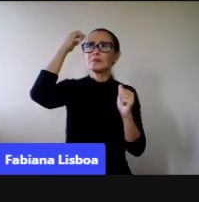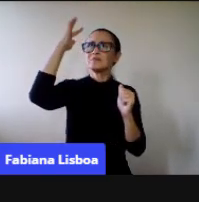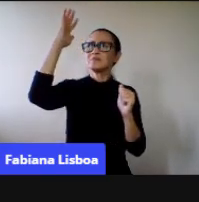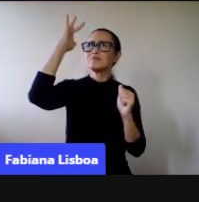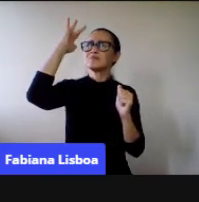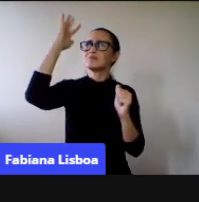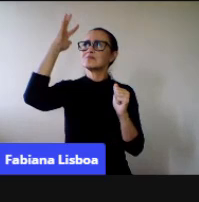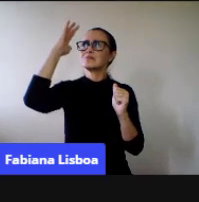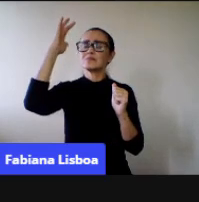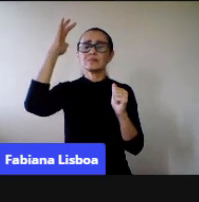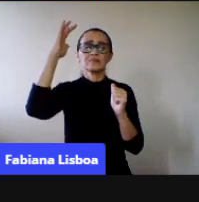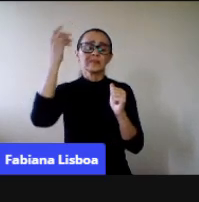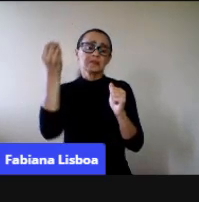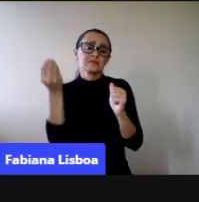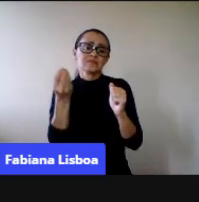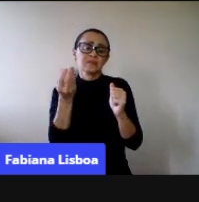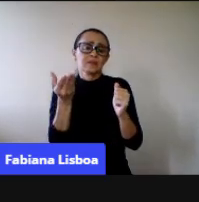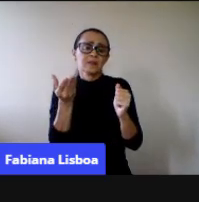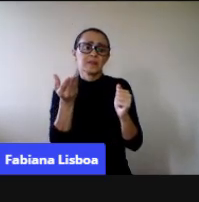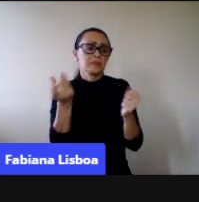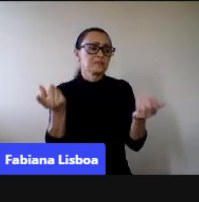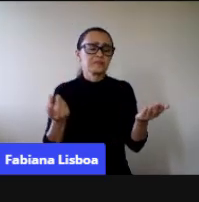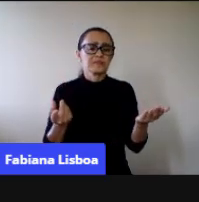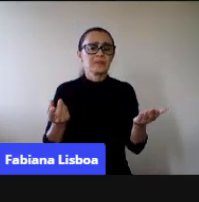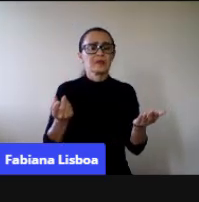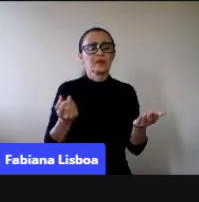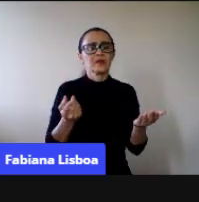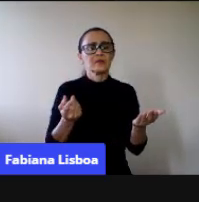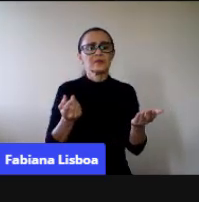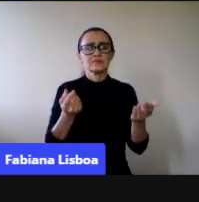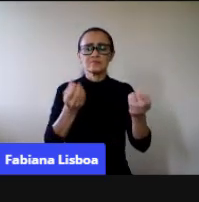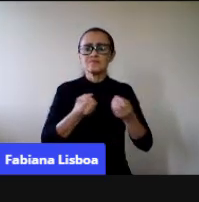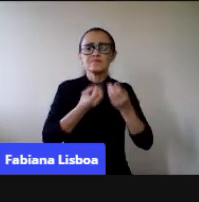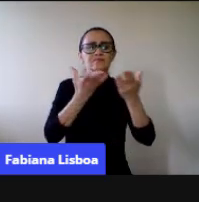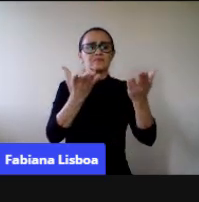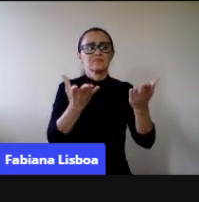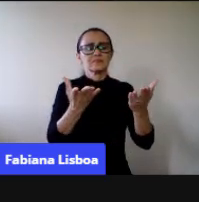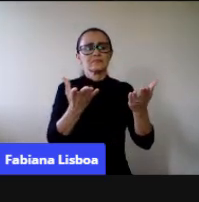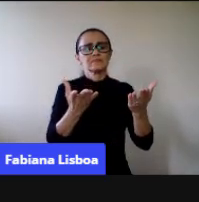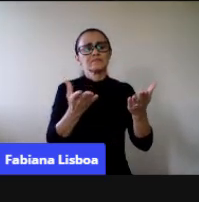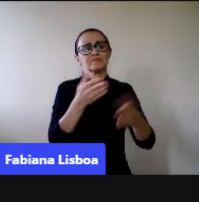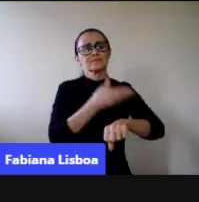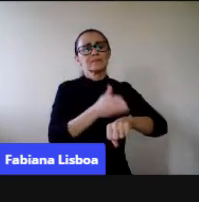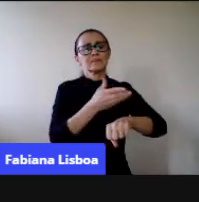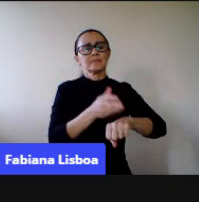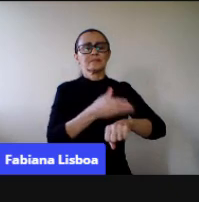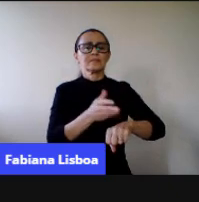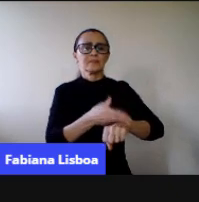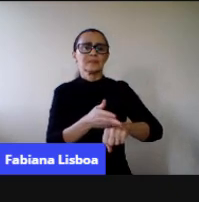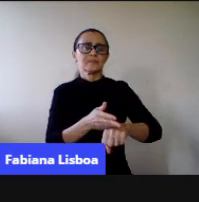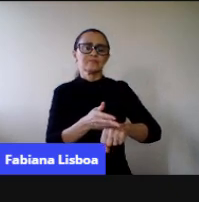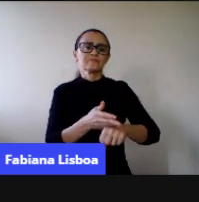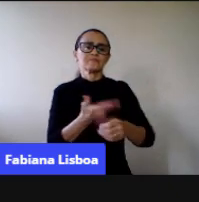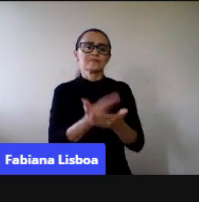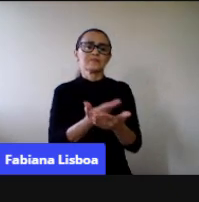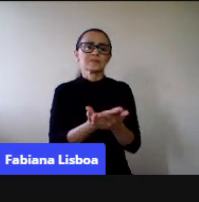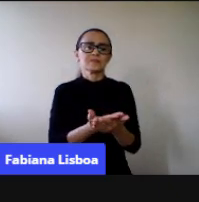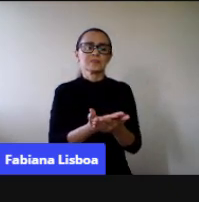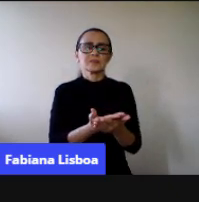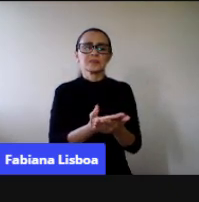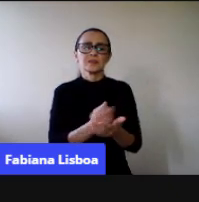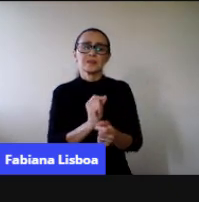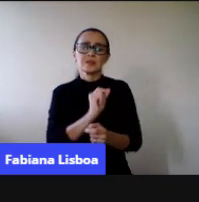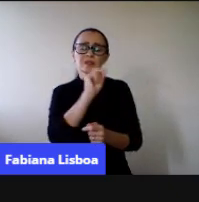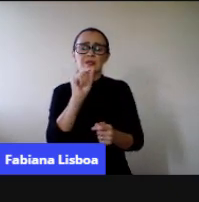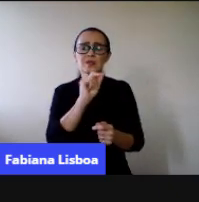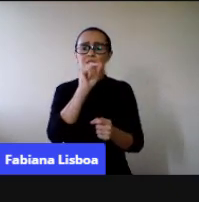acabamos reproduzindo também, né, na sala de aula, na prática pedagógica, aquilo que nós achamos e aquilo que